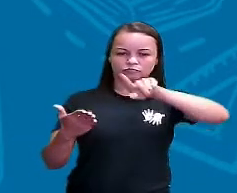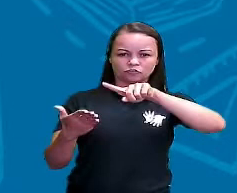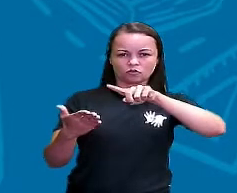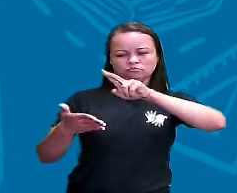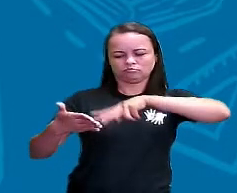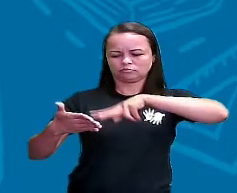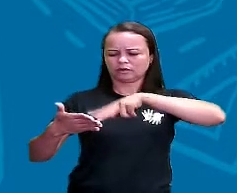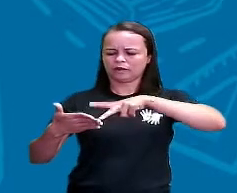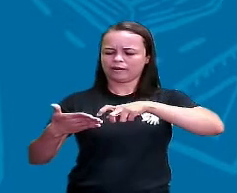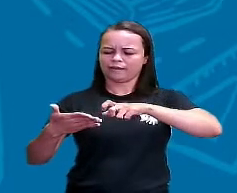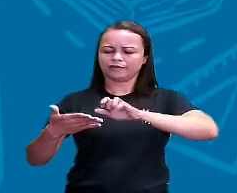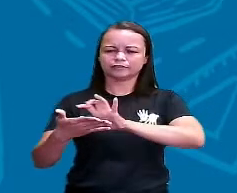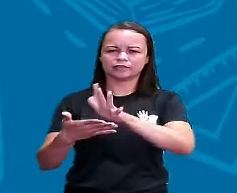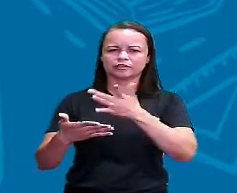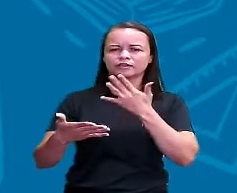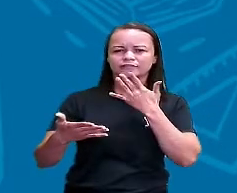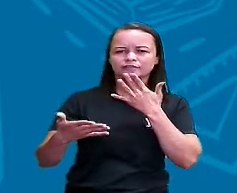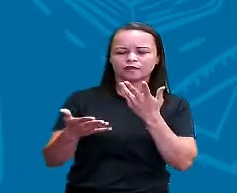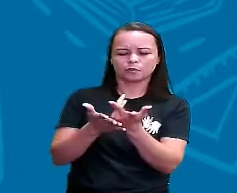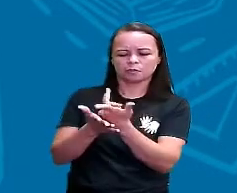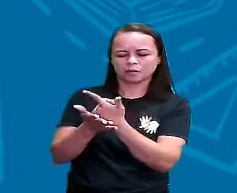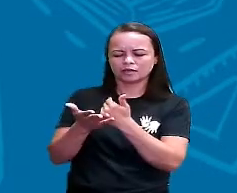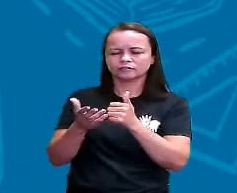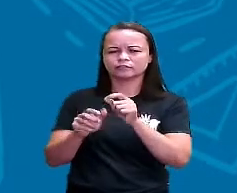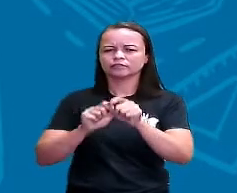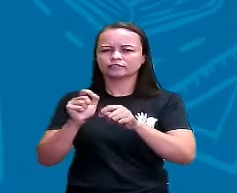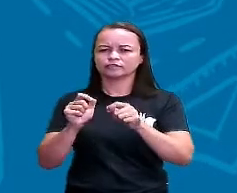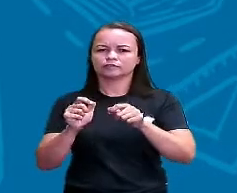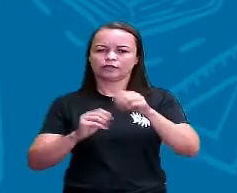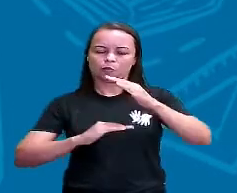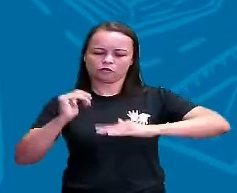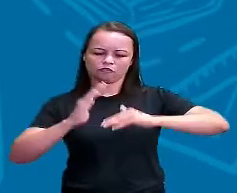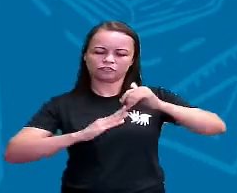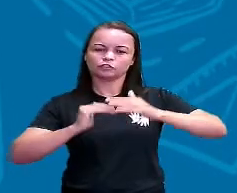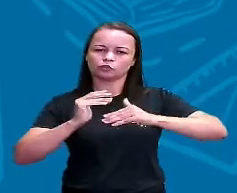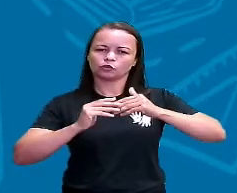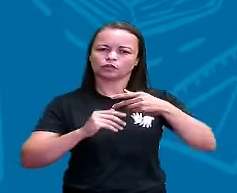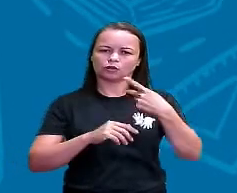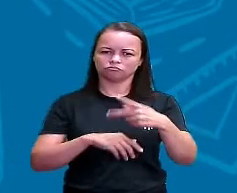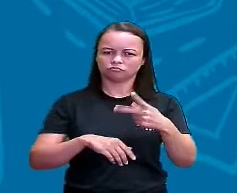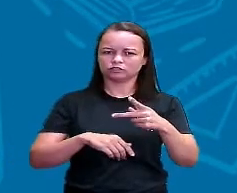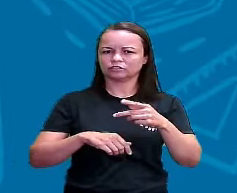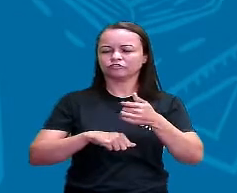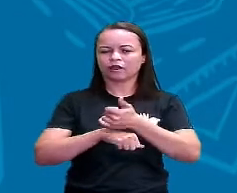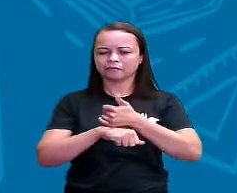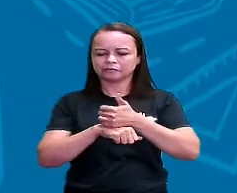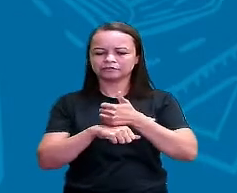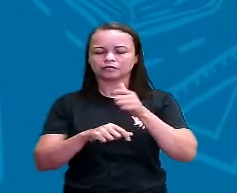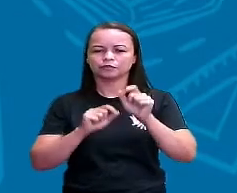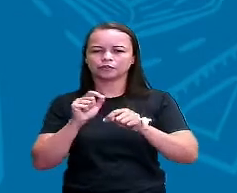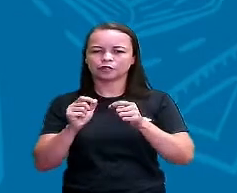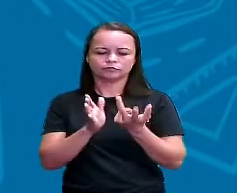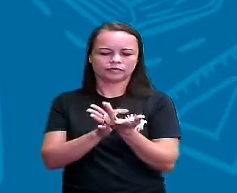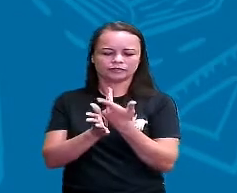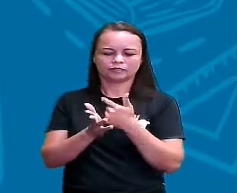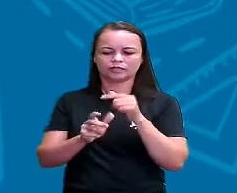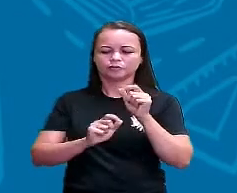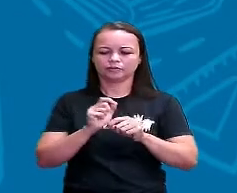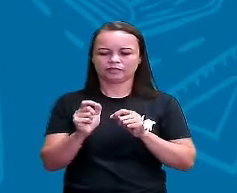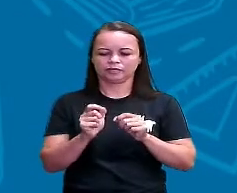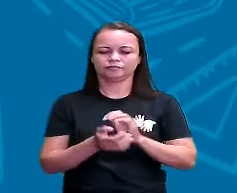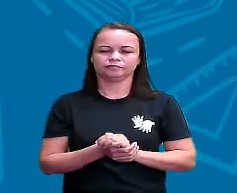com ilustrações, tem sempre um profissional que faz aquelas ilustrações e aqueles desenhos. É o que a gente chama